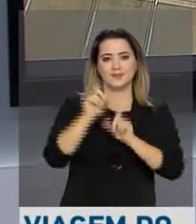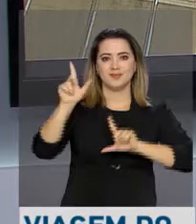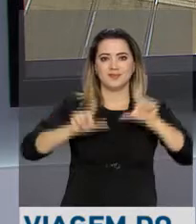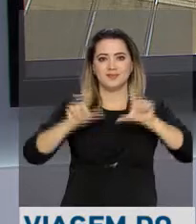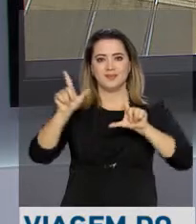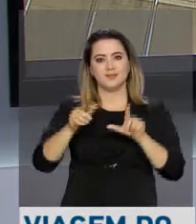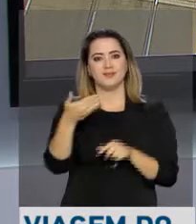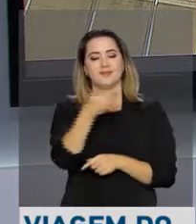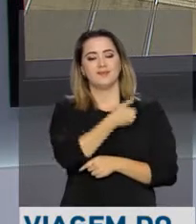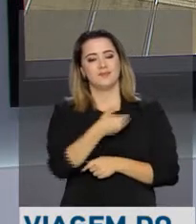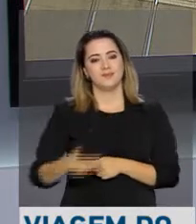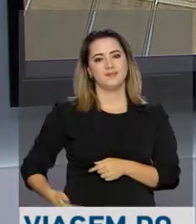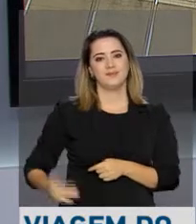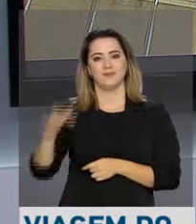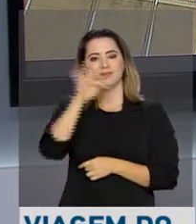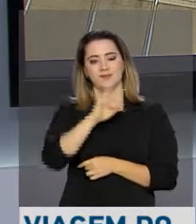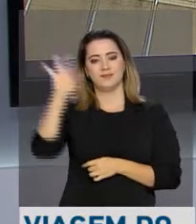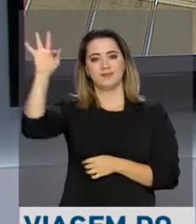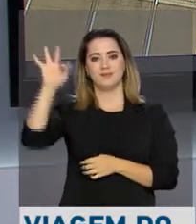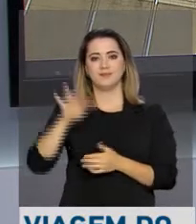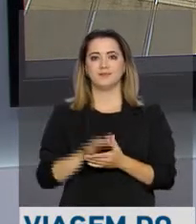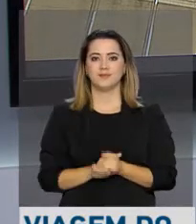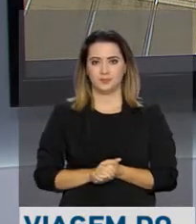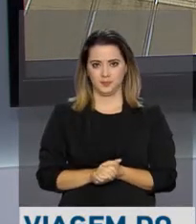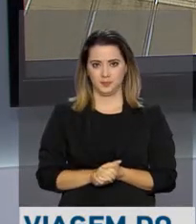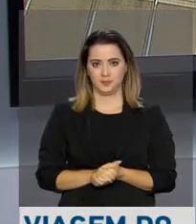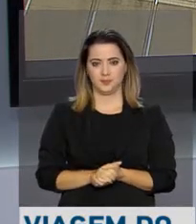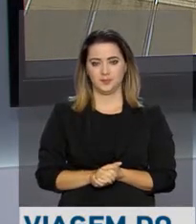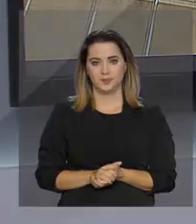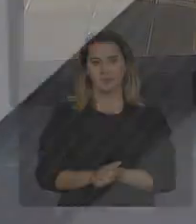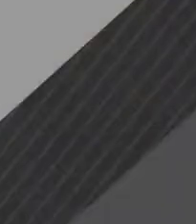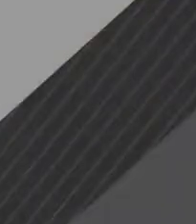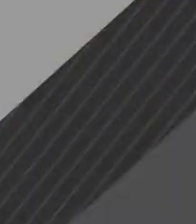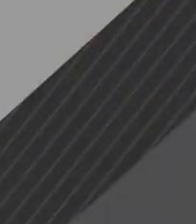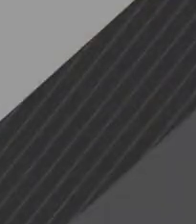continue com a gente aqui na nbr a tv do governo federal